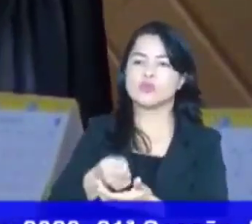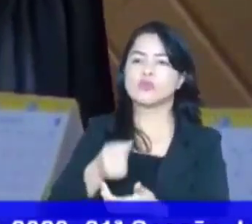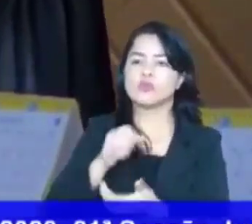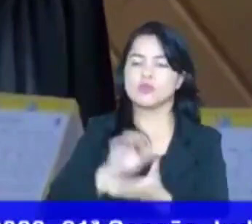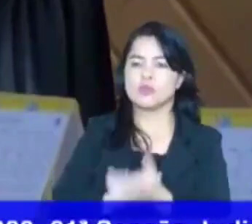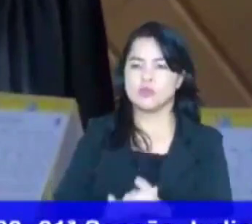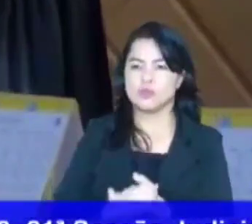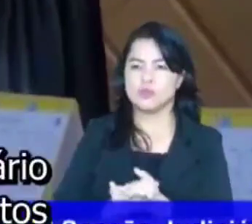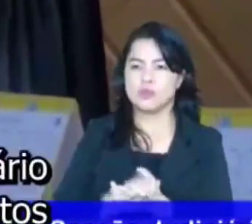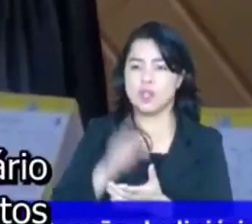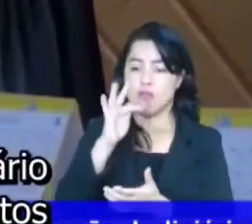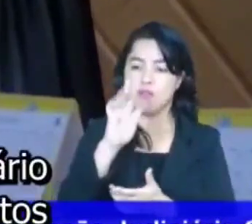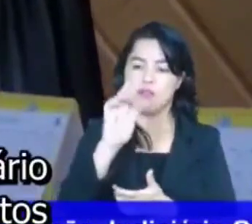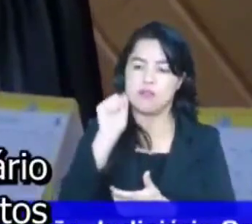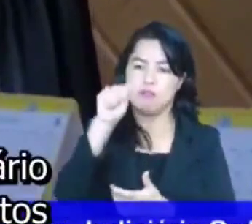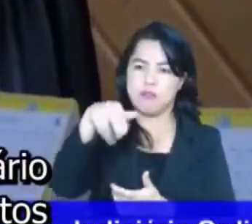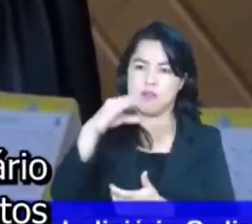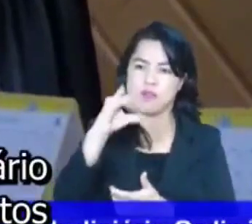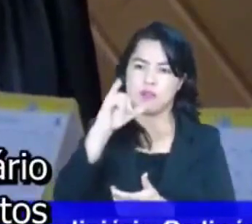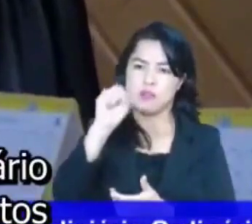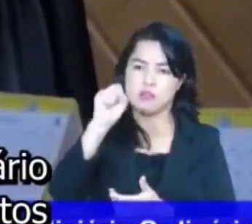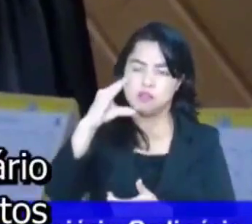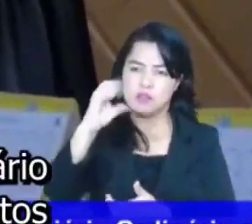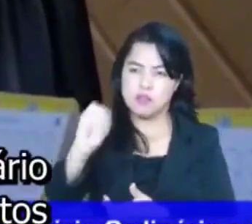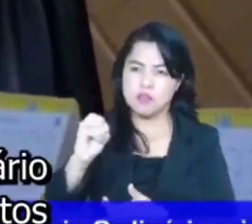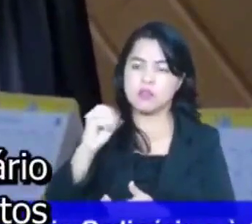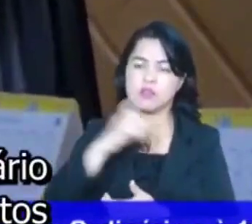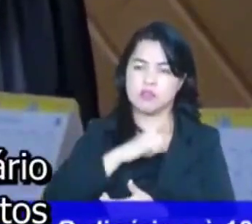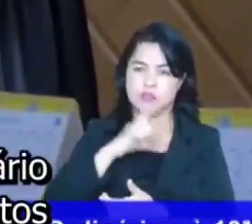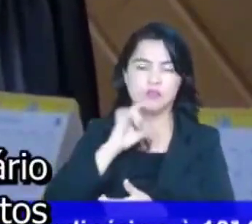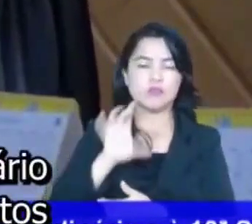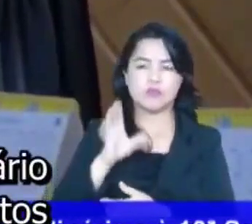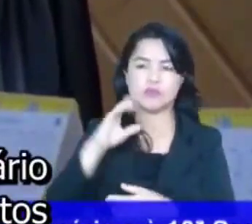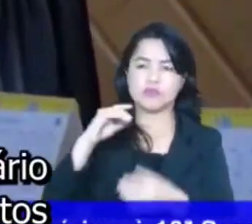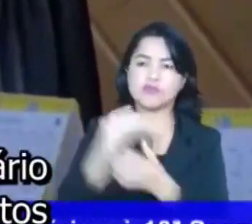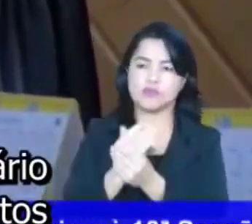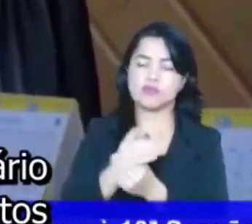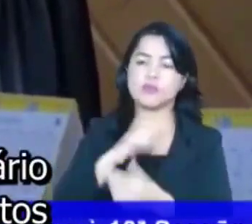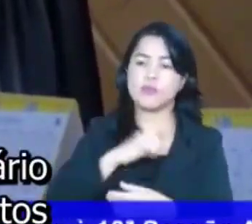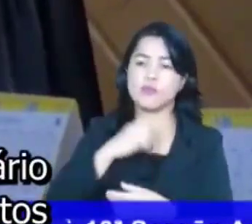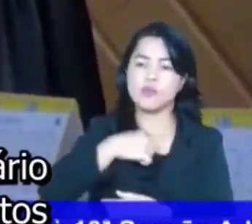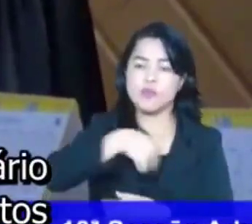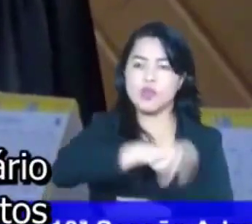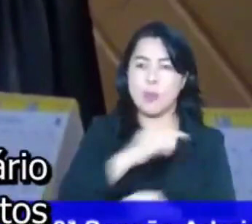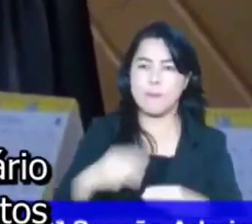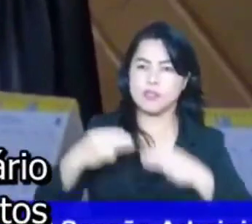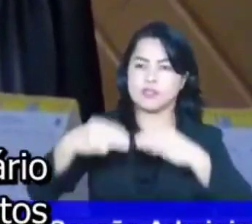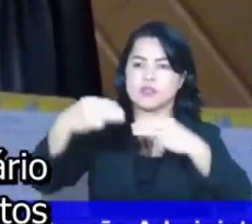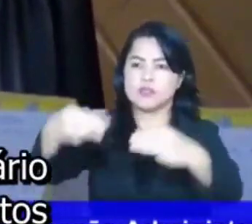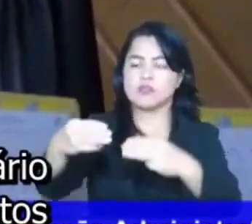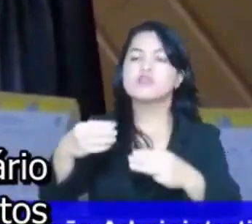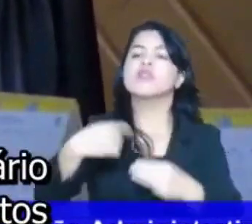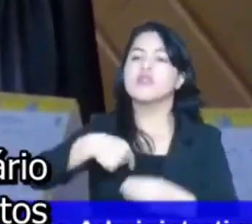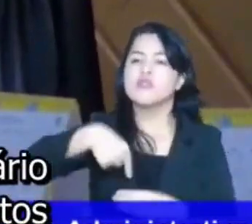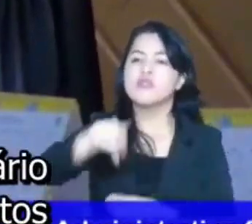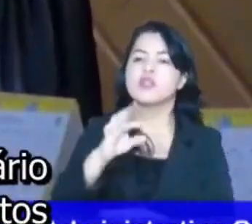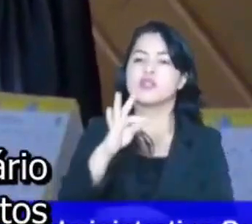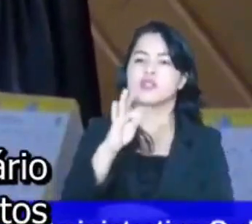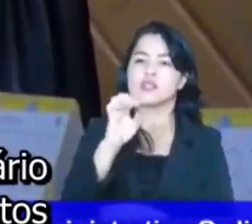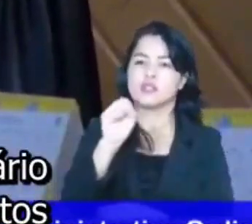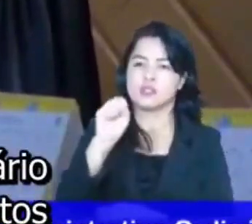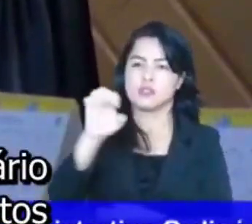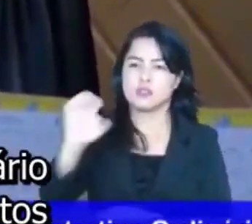Landim. O ministro Jorge Mussi, então, leva o tema ao plenário do TSE e o plenário do TSE,